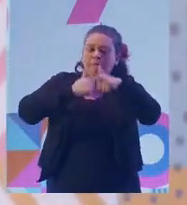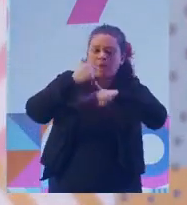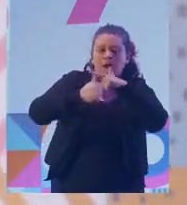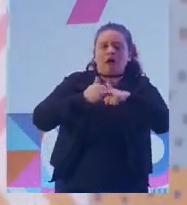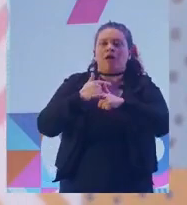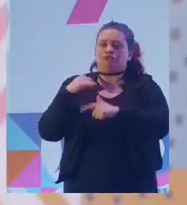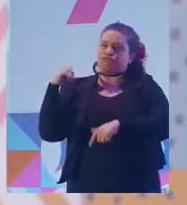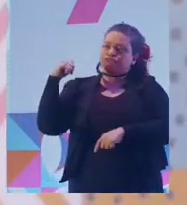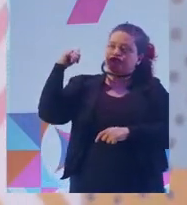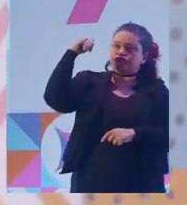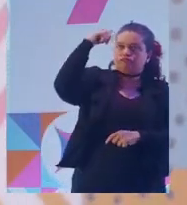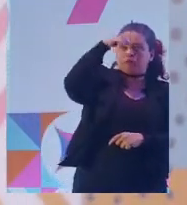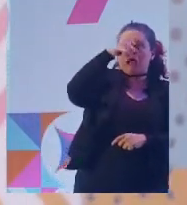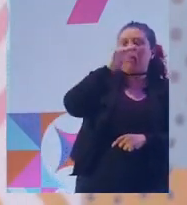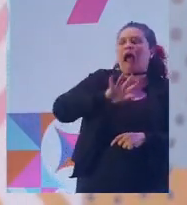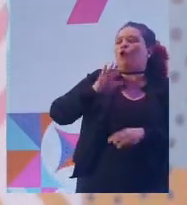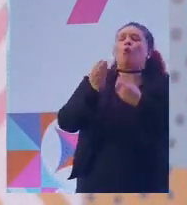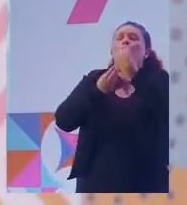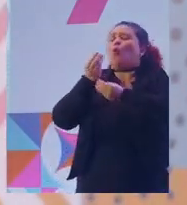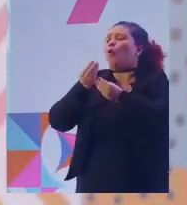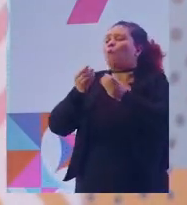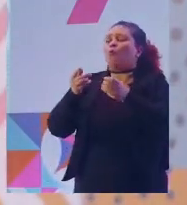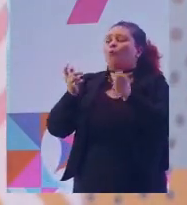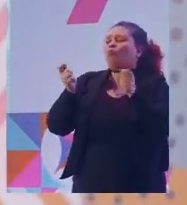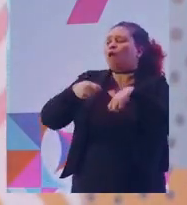como funciona a empresa nesse aspecto?